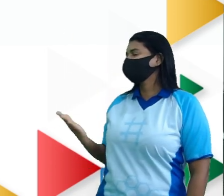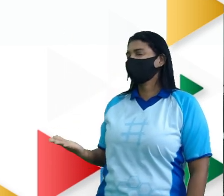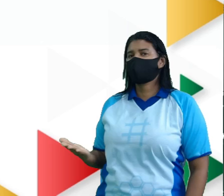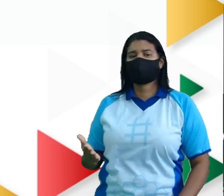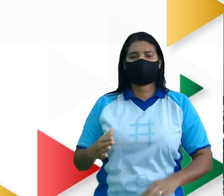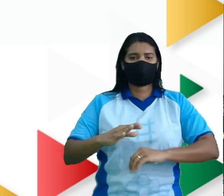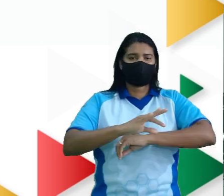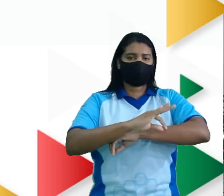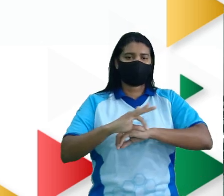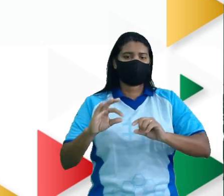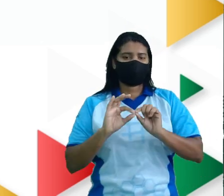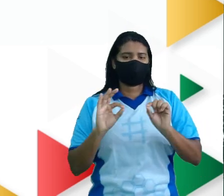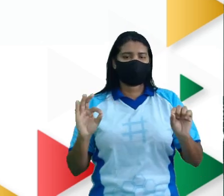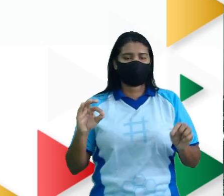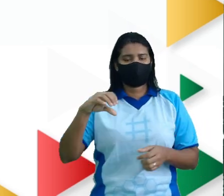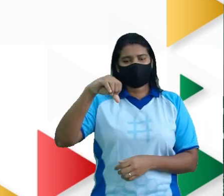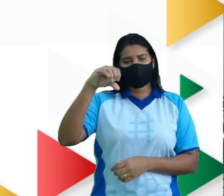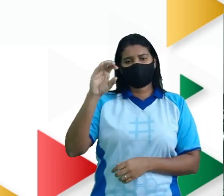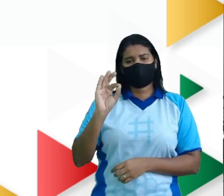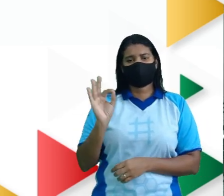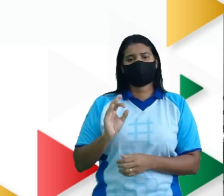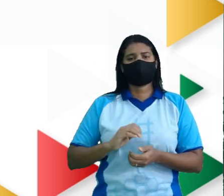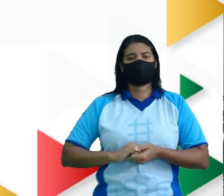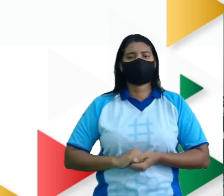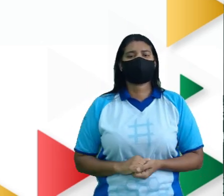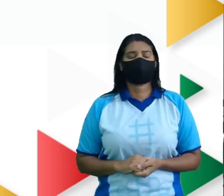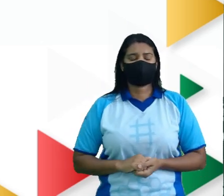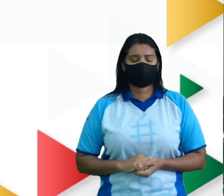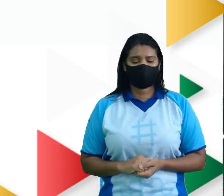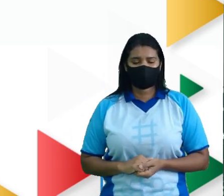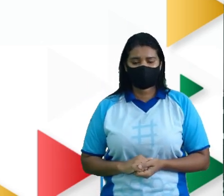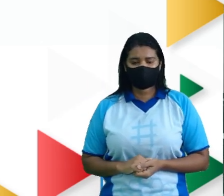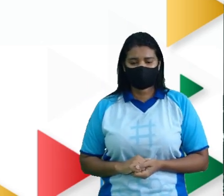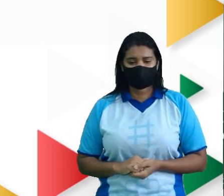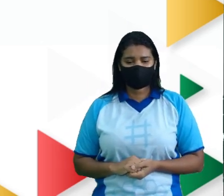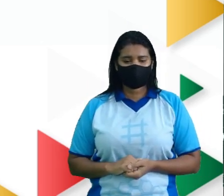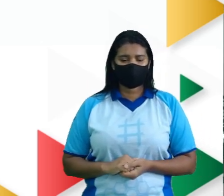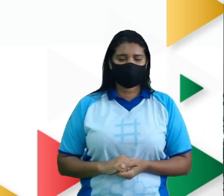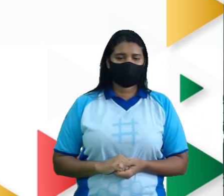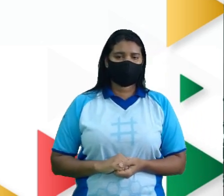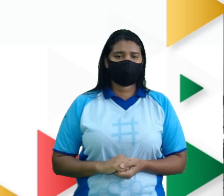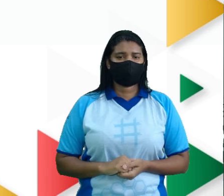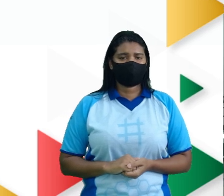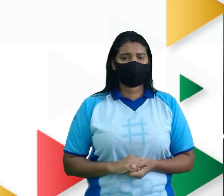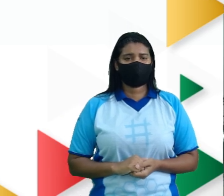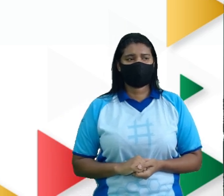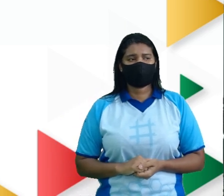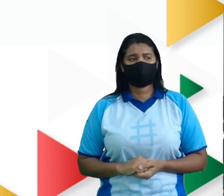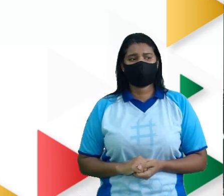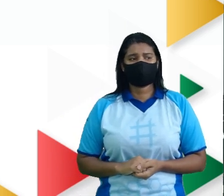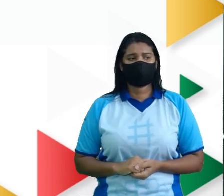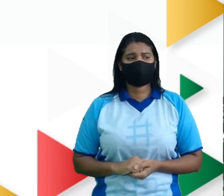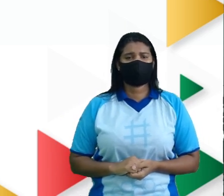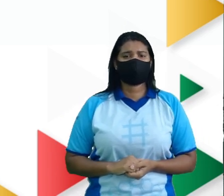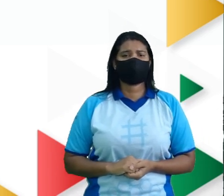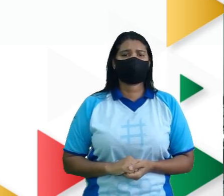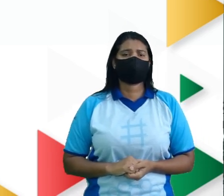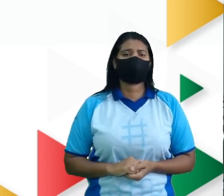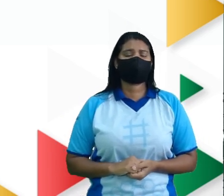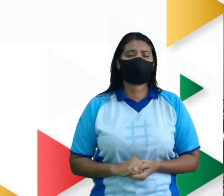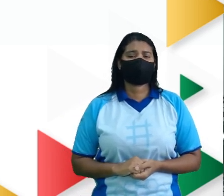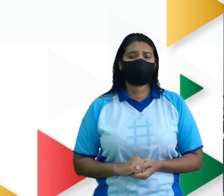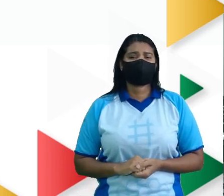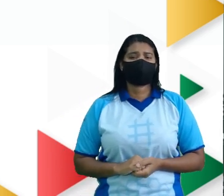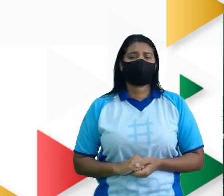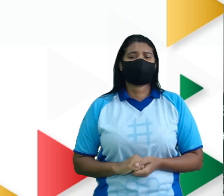régua aí a 90 graus, tá bom? O esquadro. Vamos lá. Com a ponta seca do compasso, depois que eu